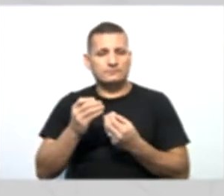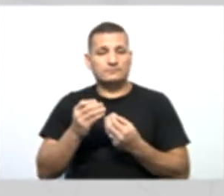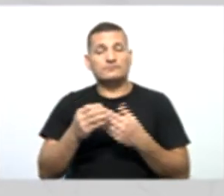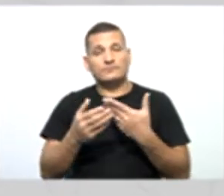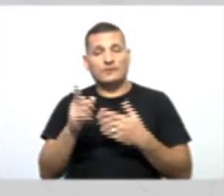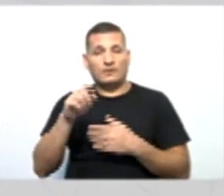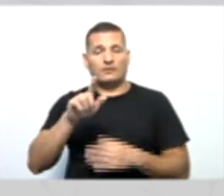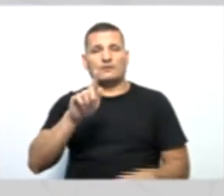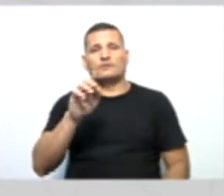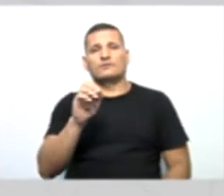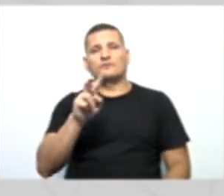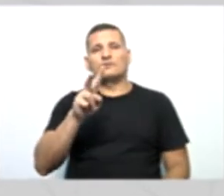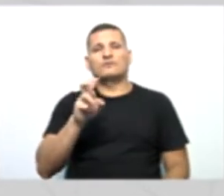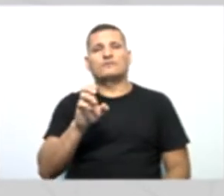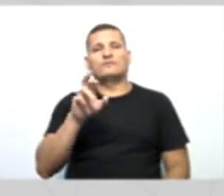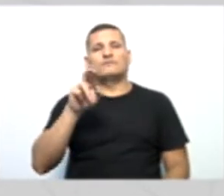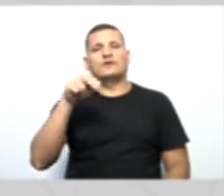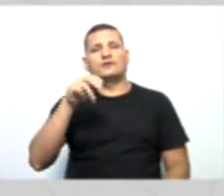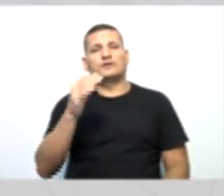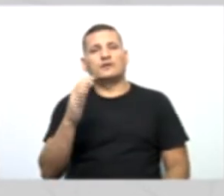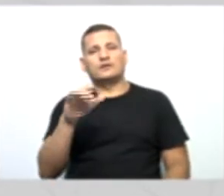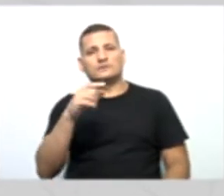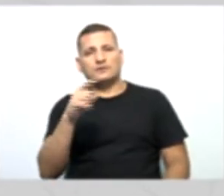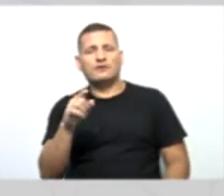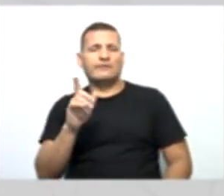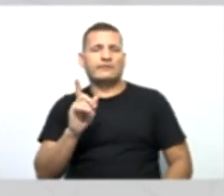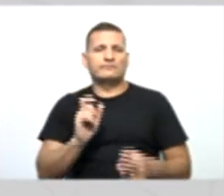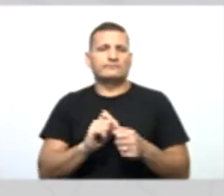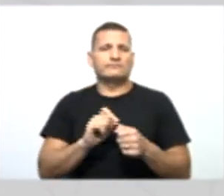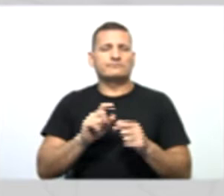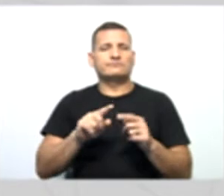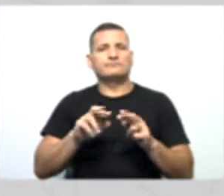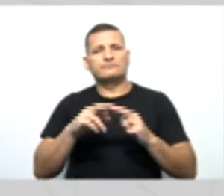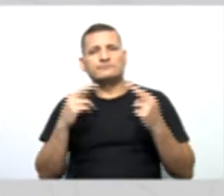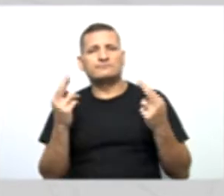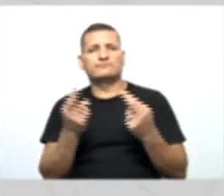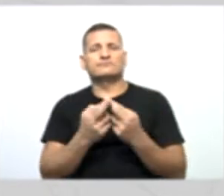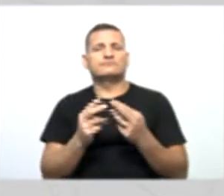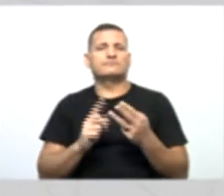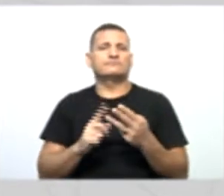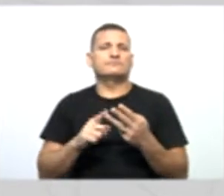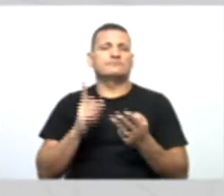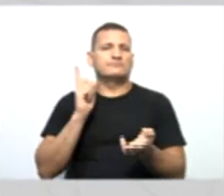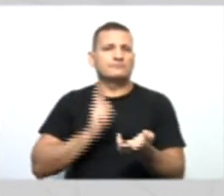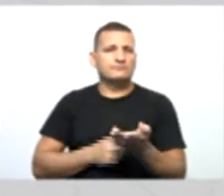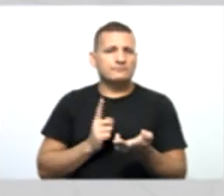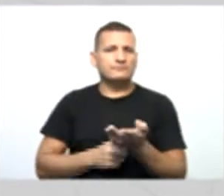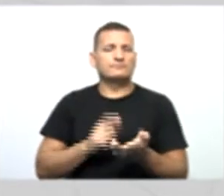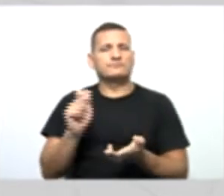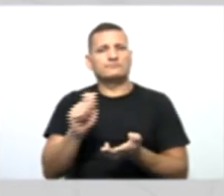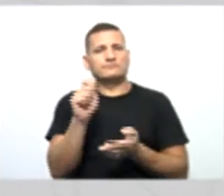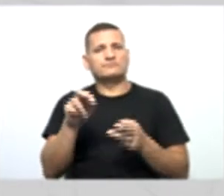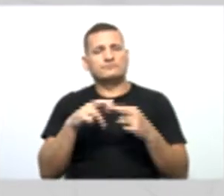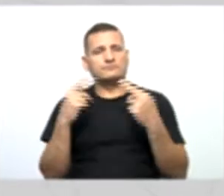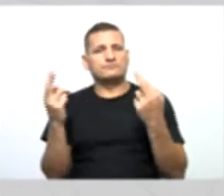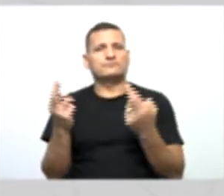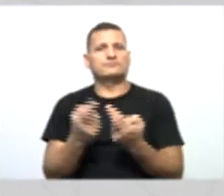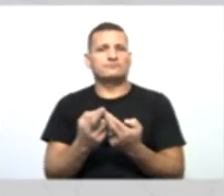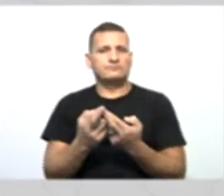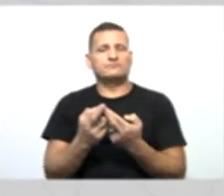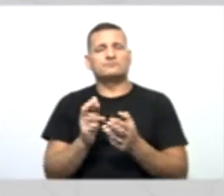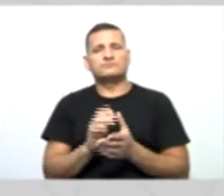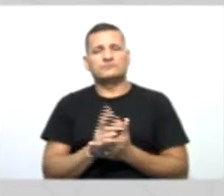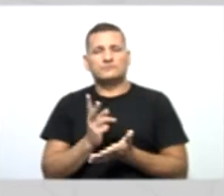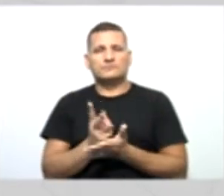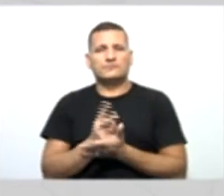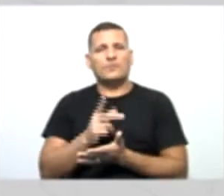é governança. Eles fazem reuniões, eles se encontram na associação 2 vezes ao mês, uma vez a cada